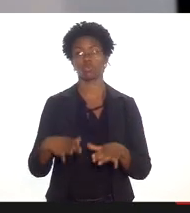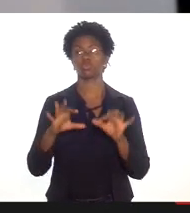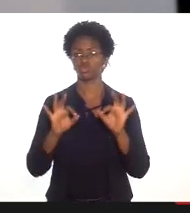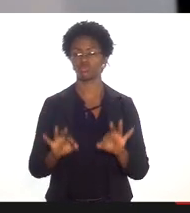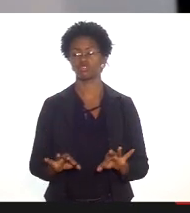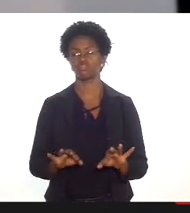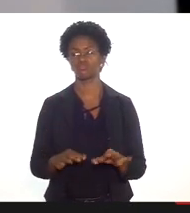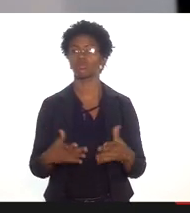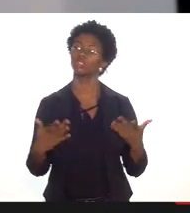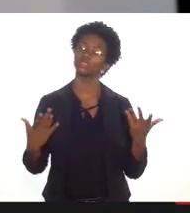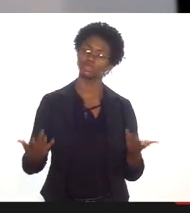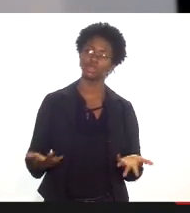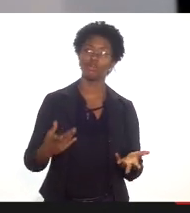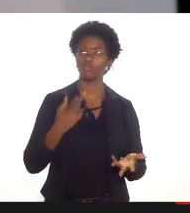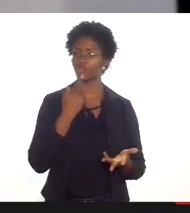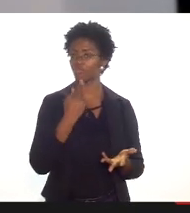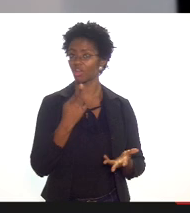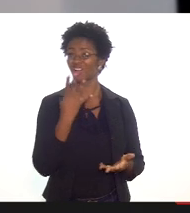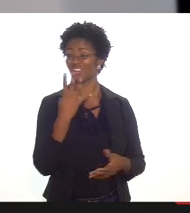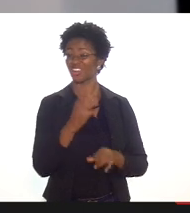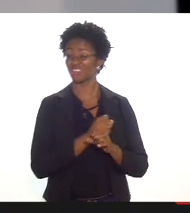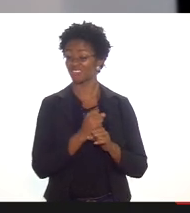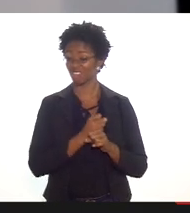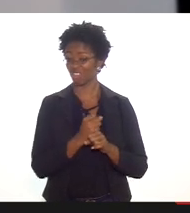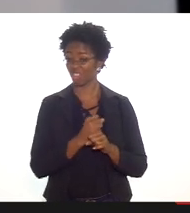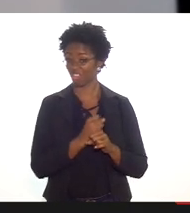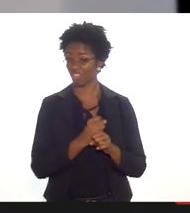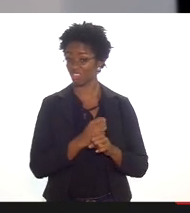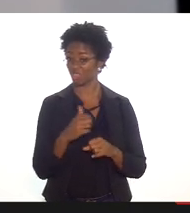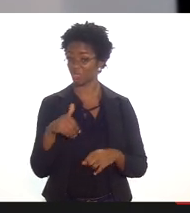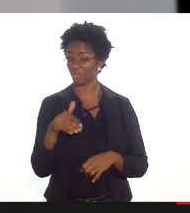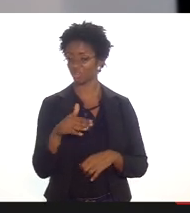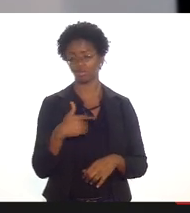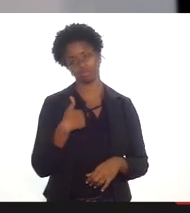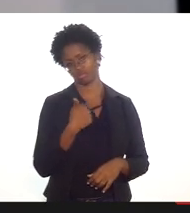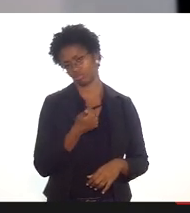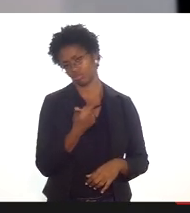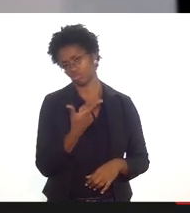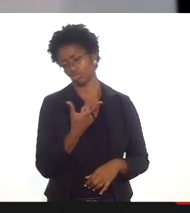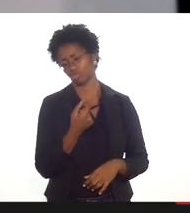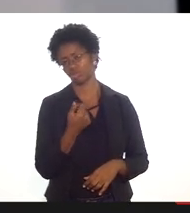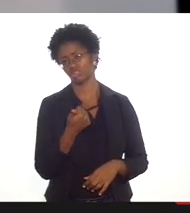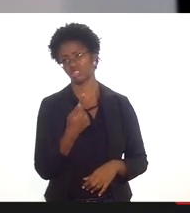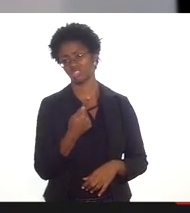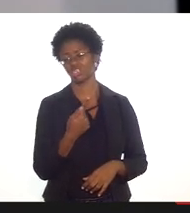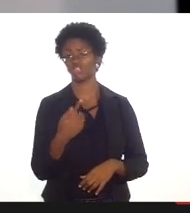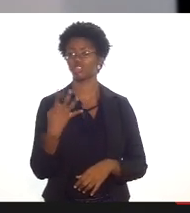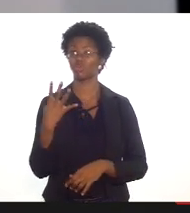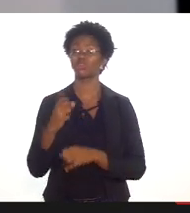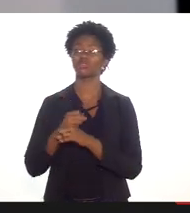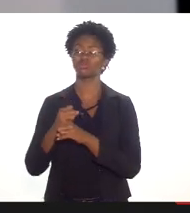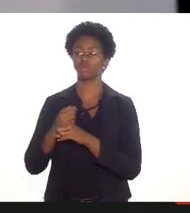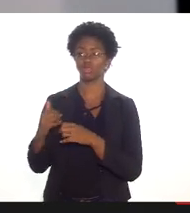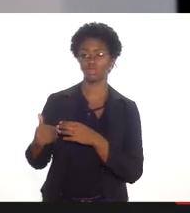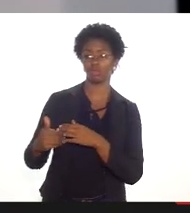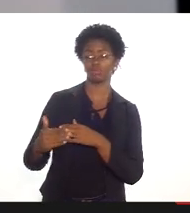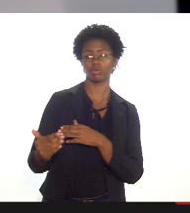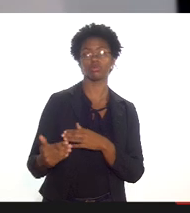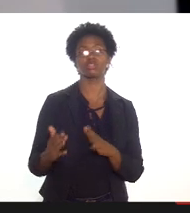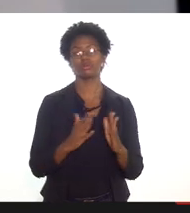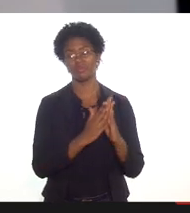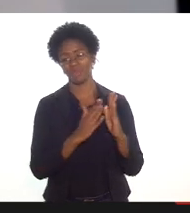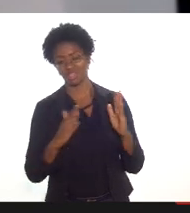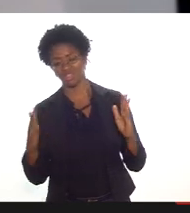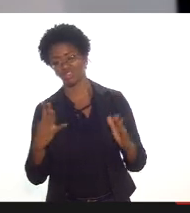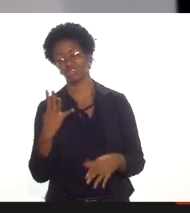Olha, eu digo a vocês que 4 anos depois, né, isso foi 2017, 4 anos depois, durante esse período de 4